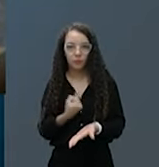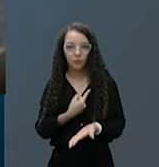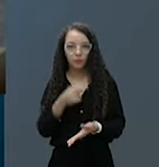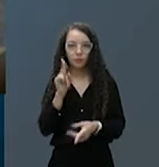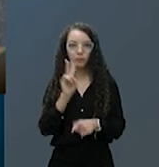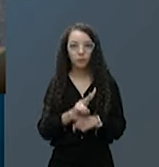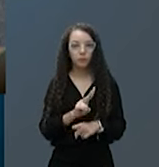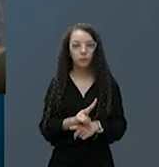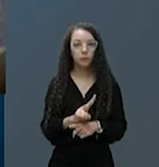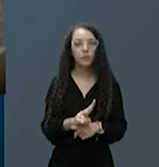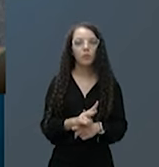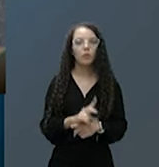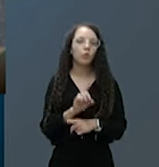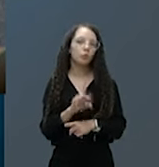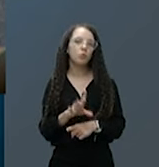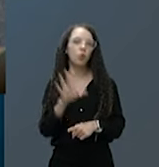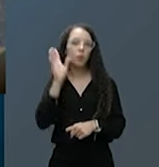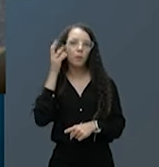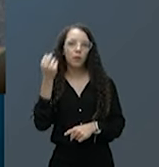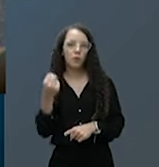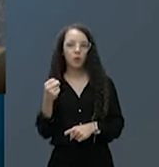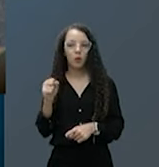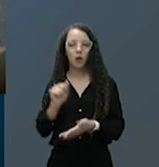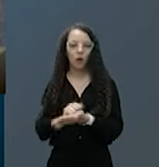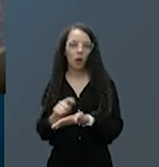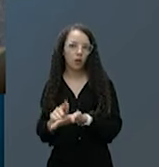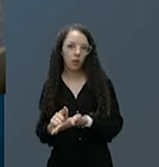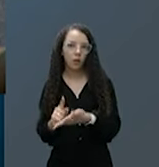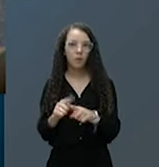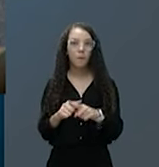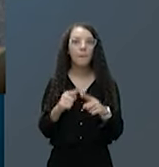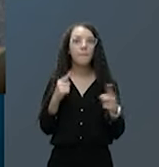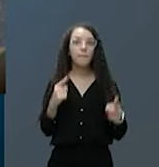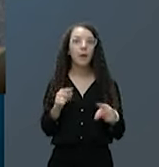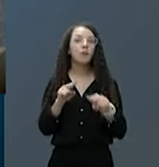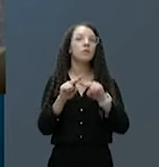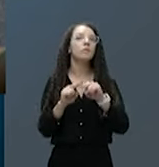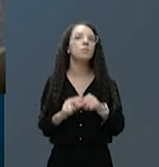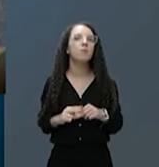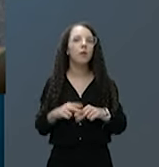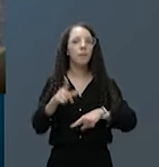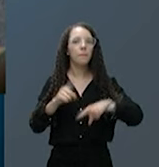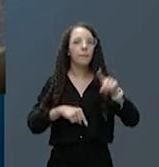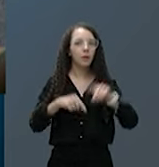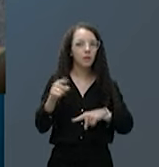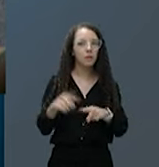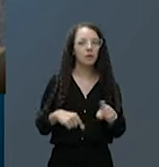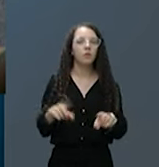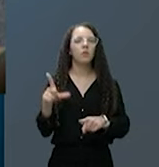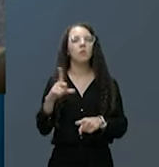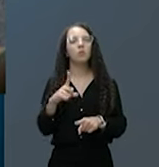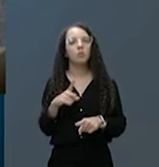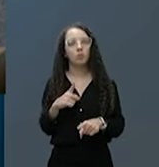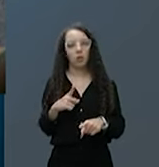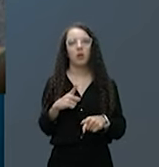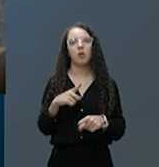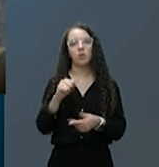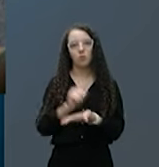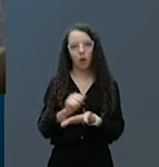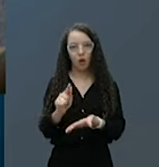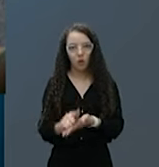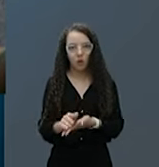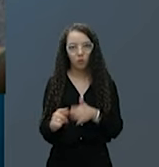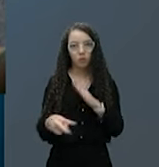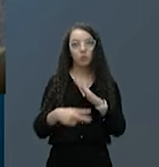decisão agravada, mas sim pelo conteúdo do agravo interposto, o que nos leva ao segundo ponto da controvérsia e que já antecipa